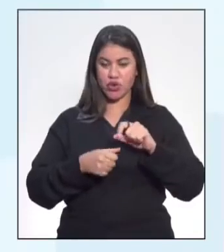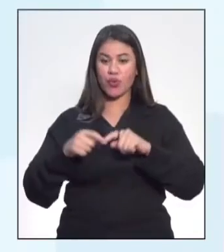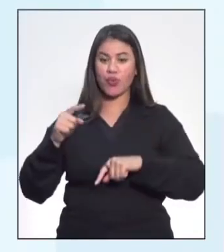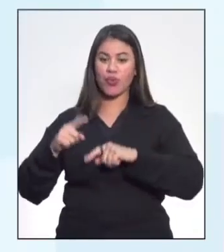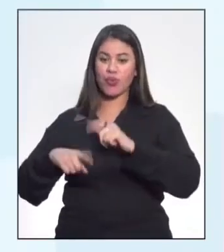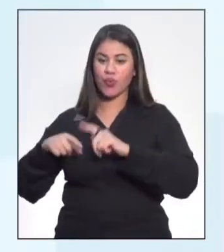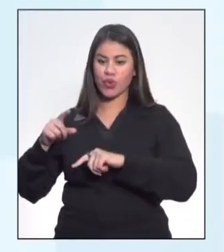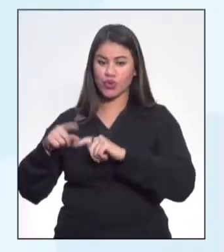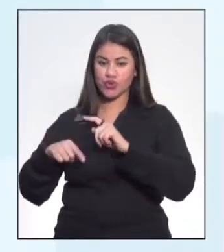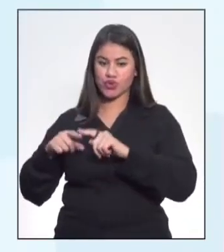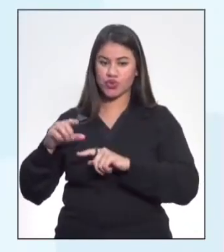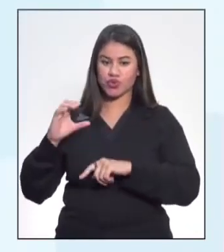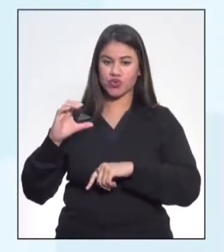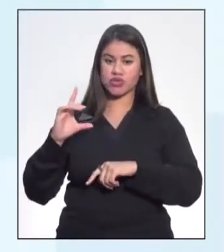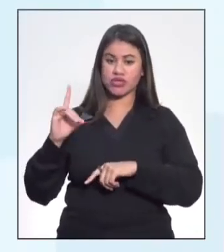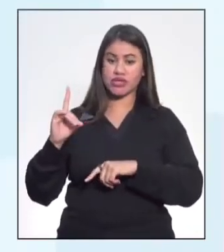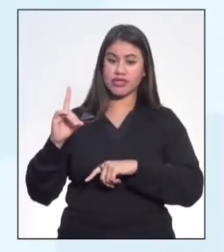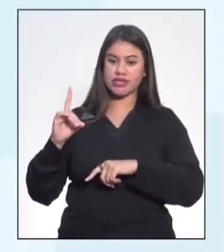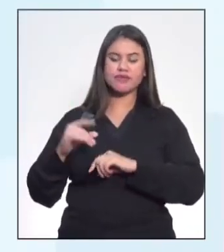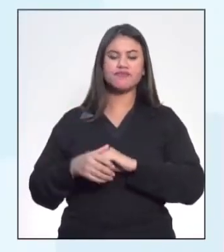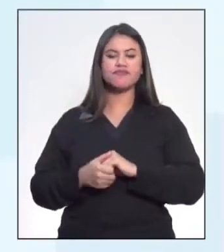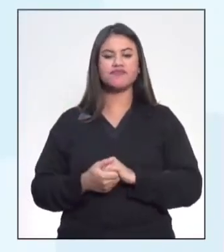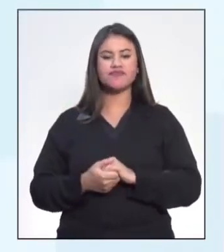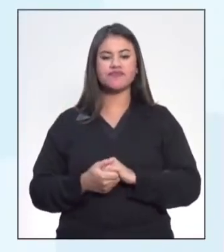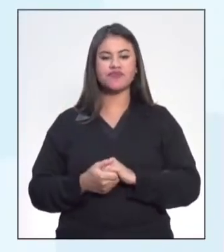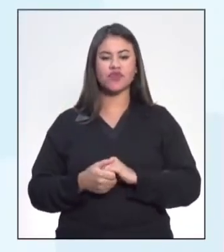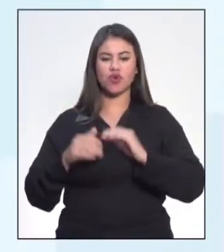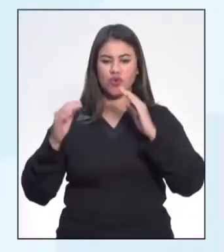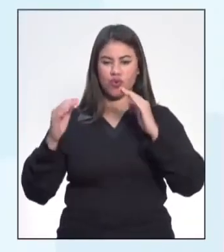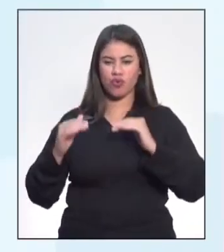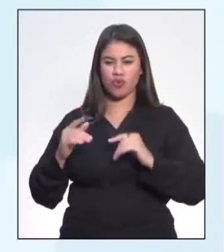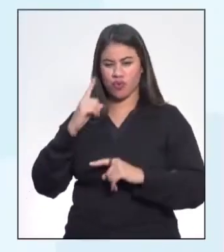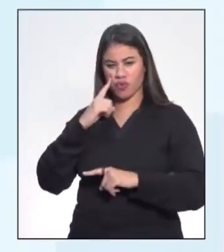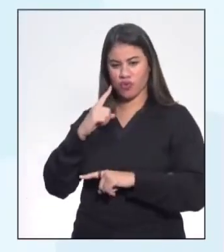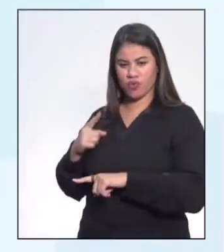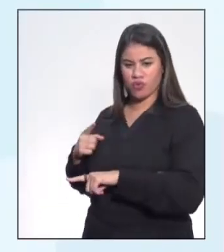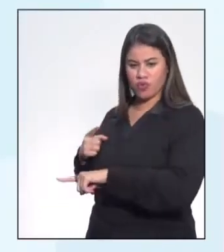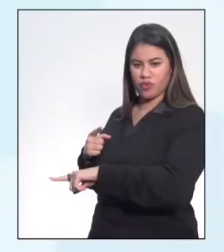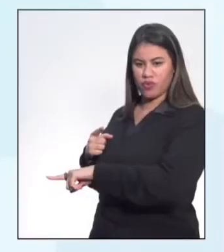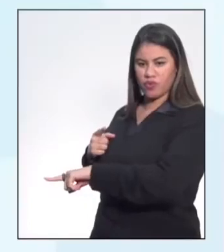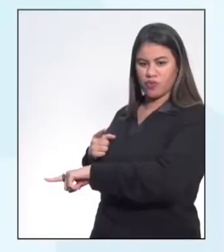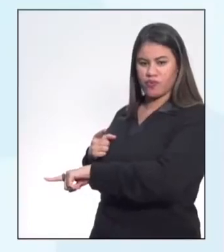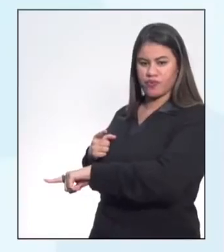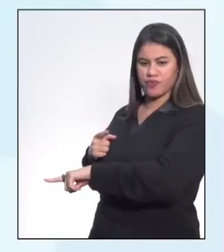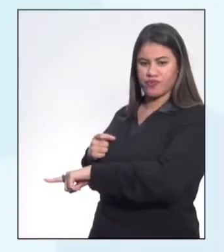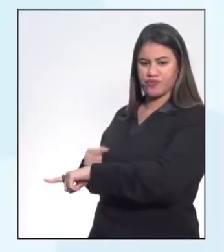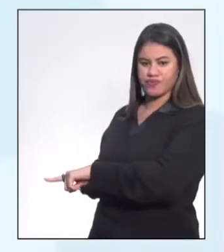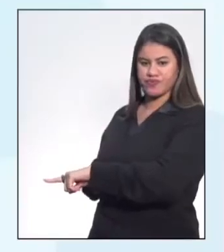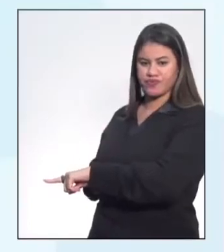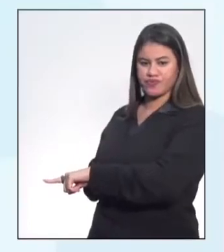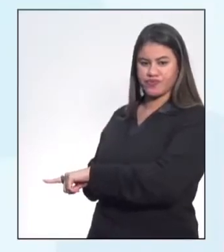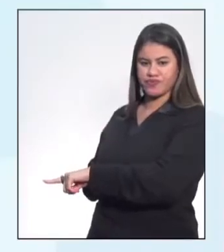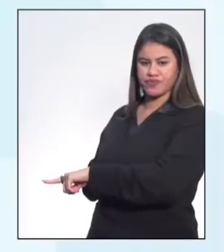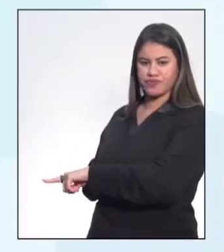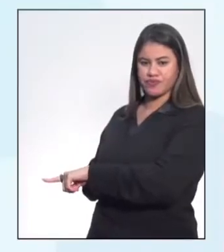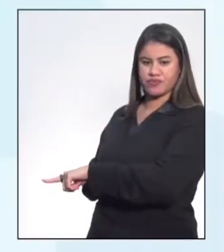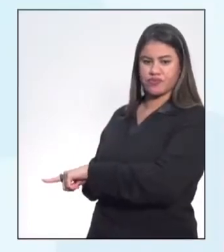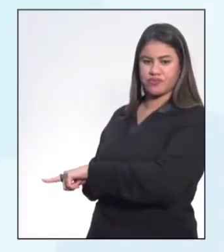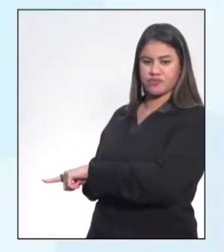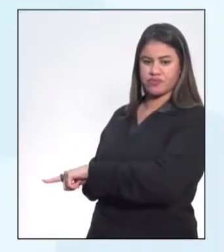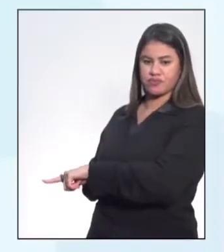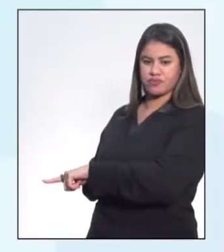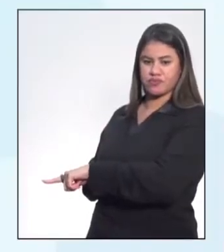produto CD. A reação está lá embaixo, ó. XY mais CD, que vai dar XD